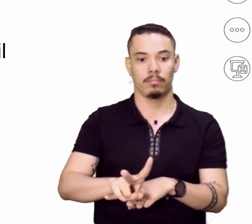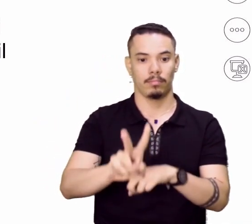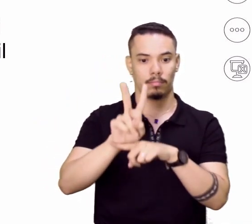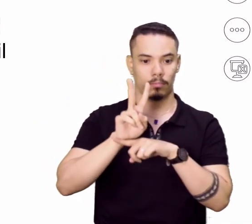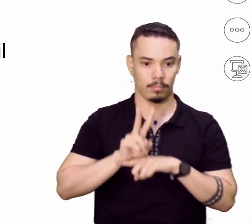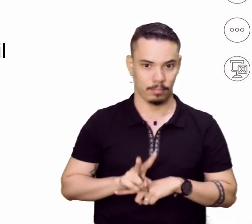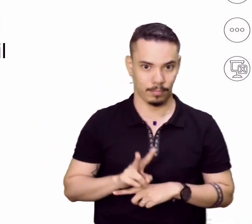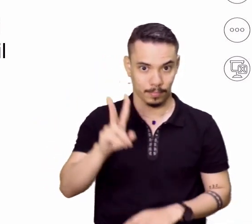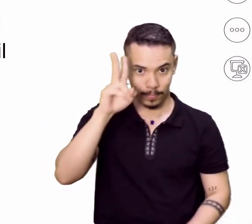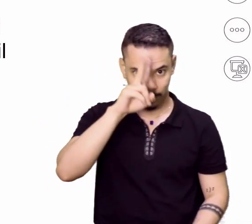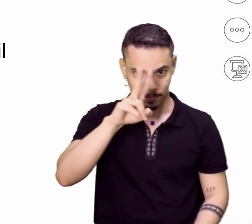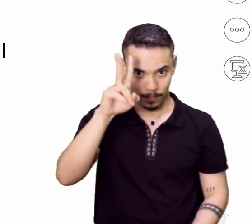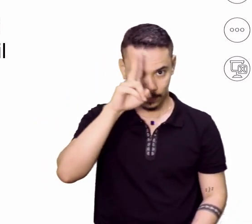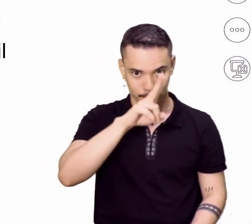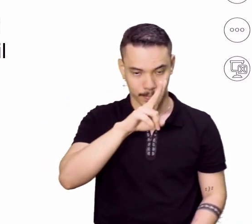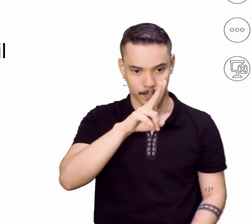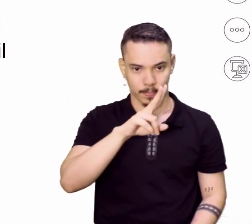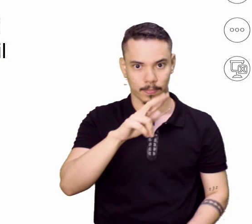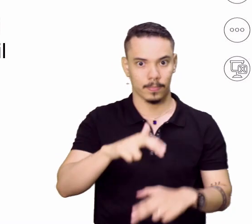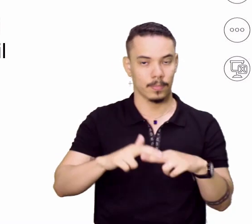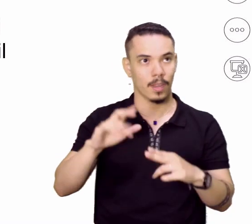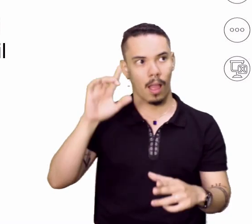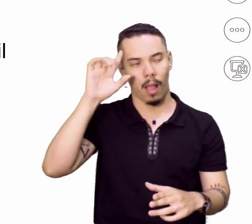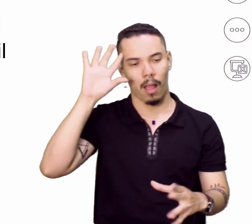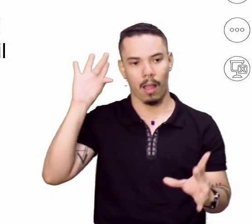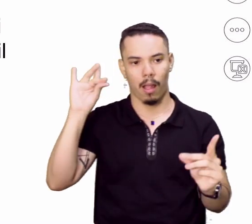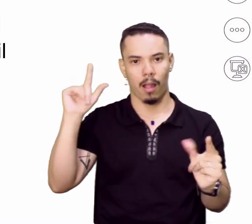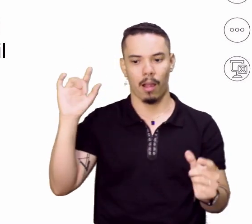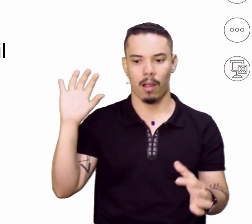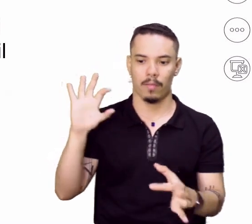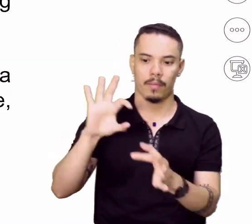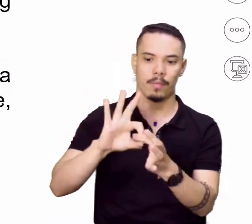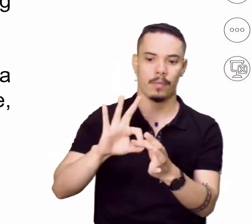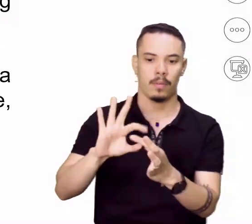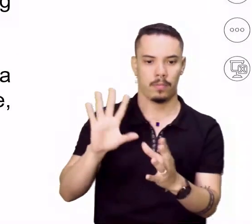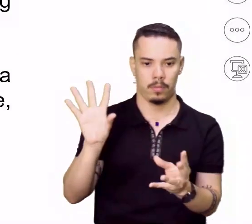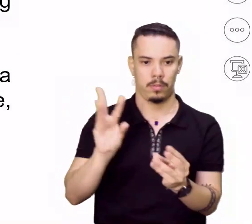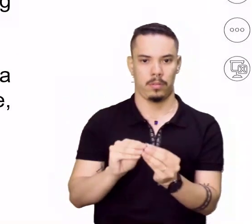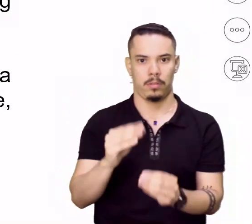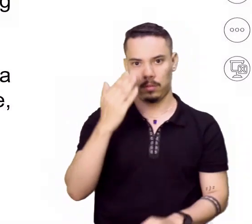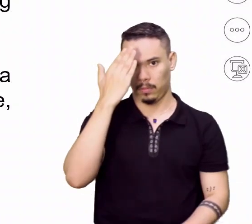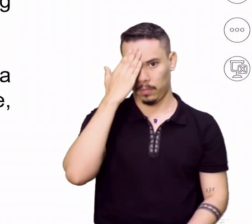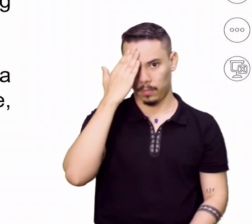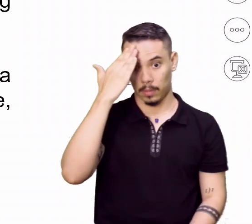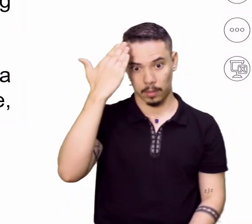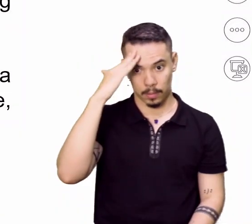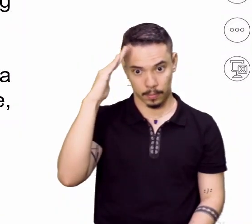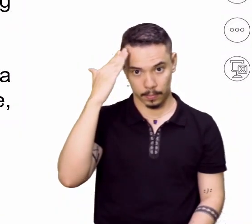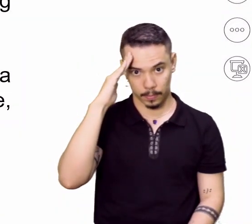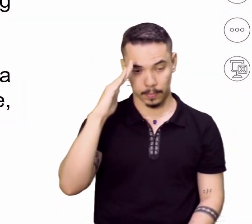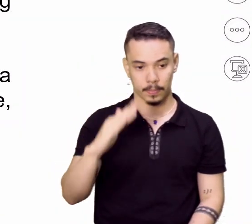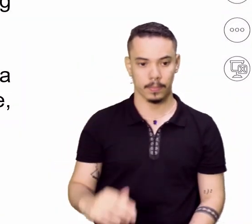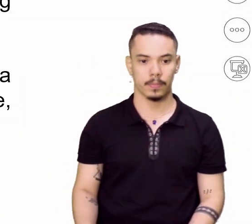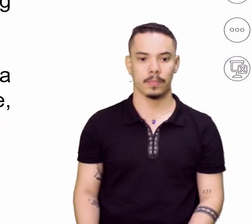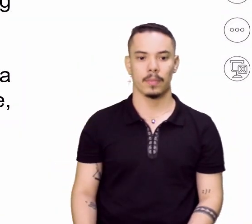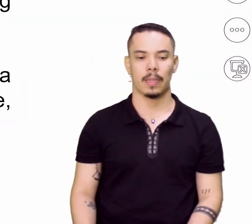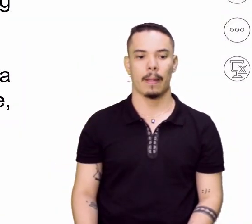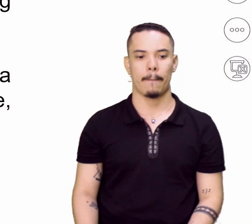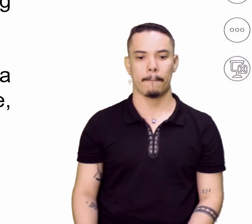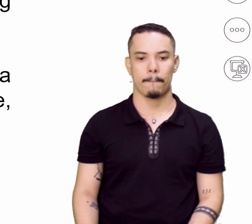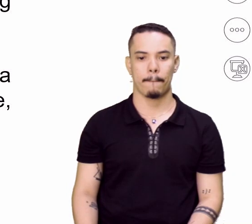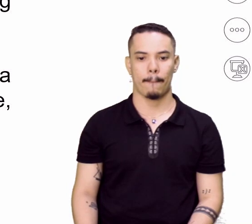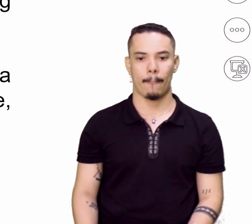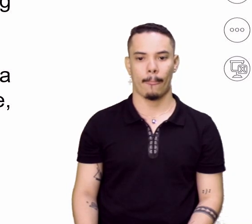Ah, é o livro que eu te emprestei. Então, vamos entender mais sobre isso. Numa non-defined